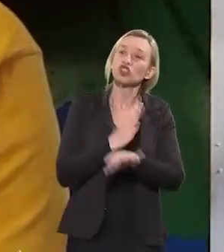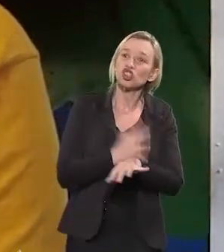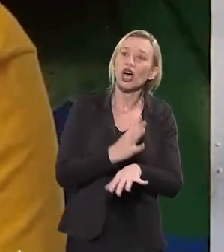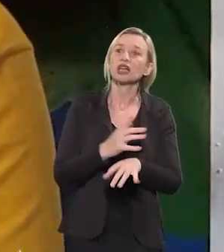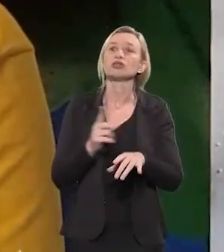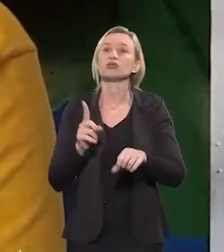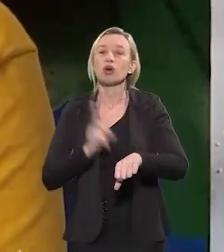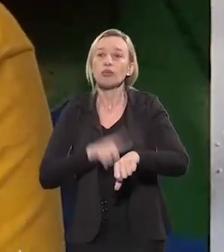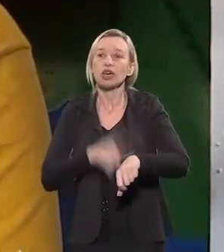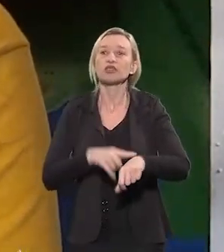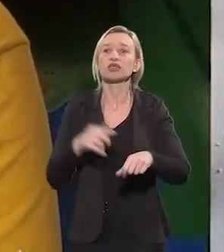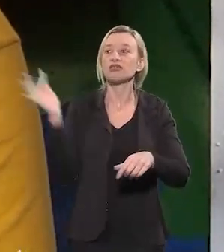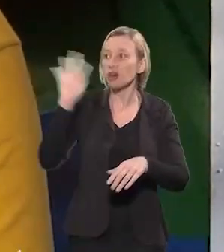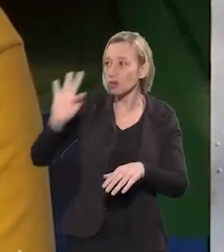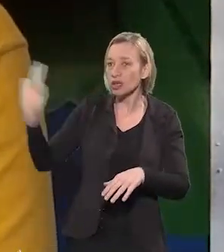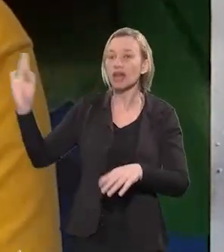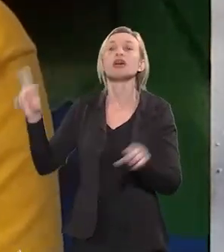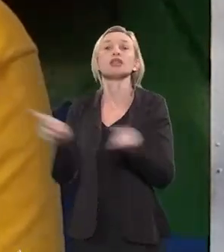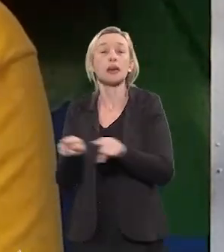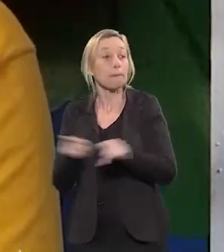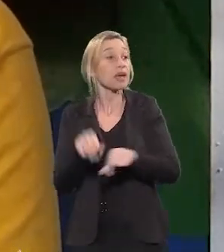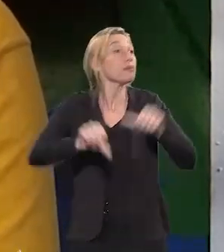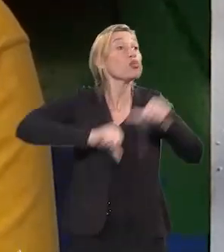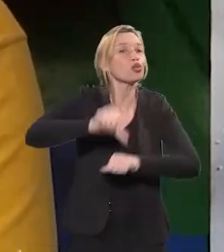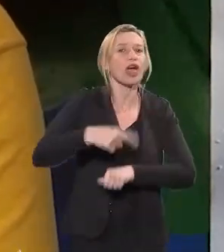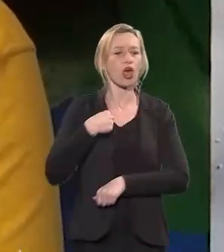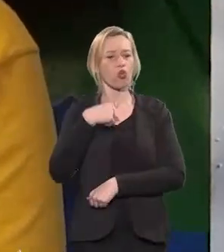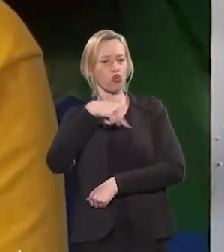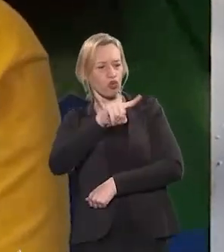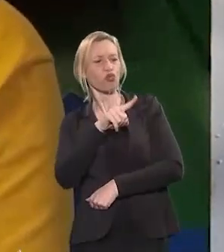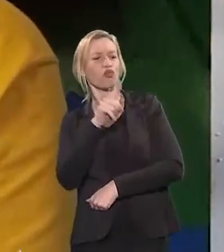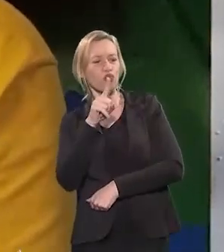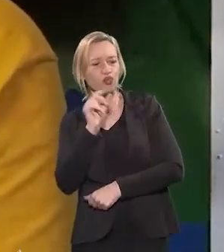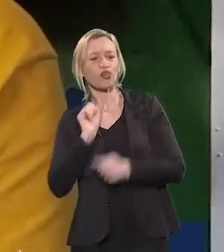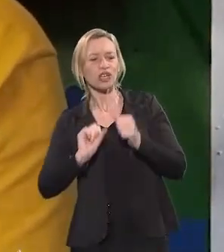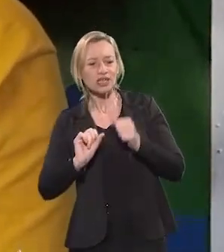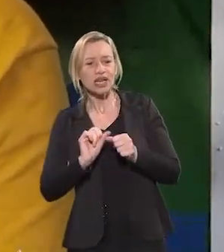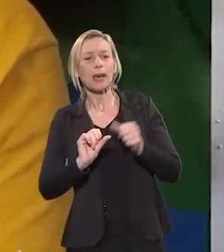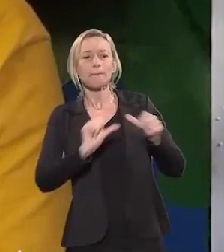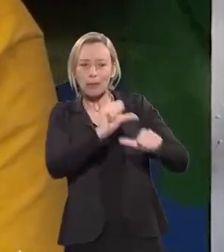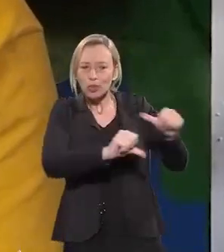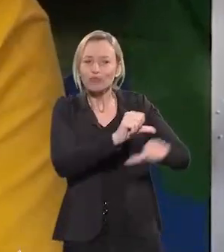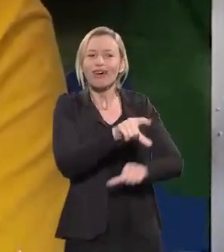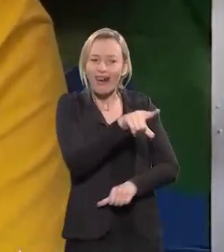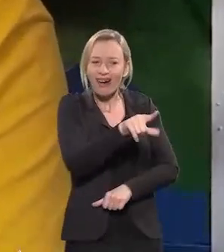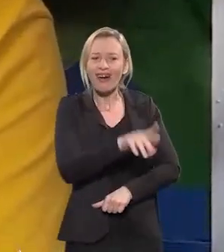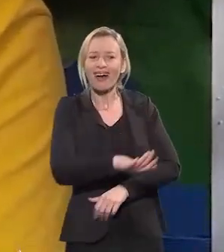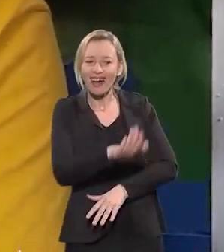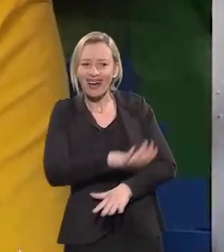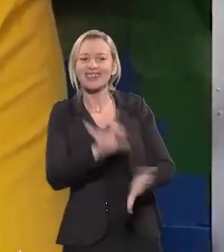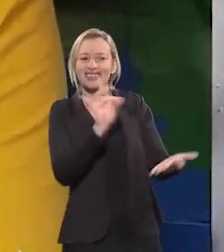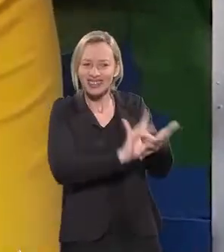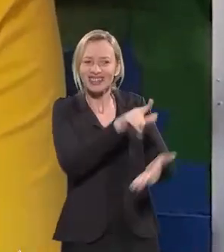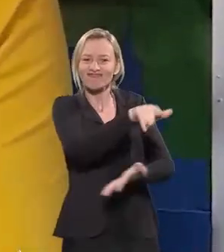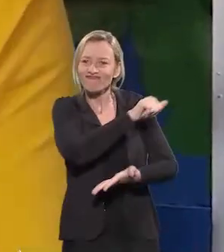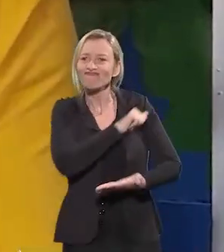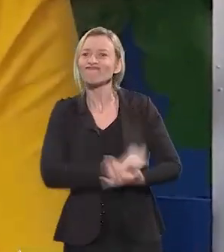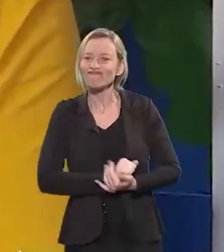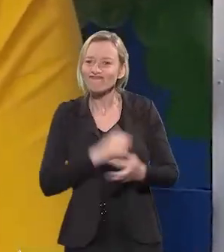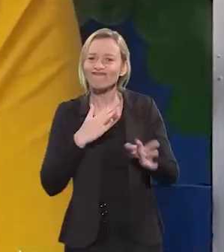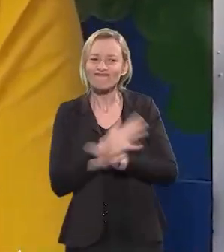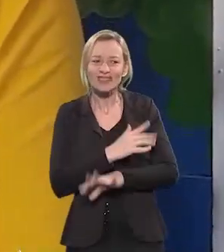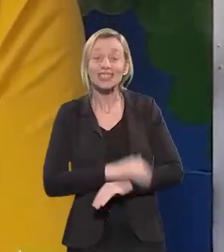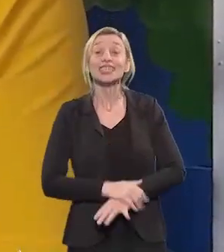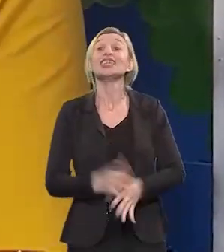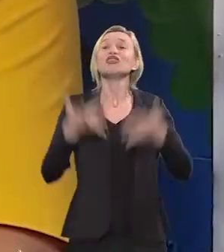estágios que a gente fazia durante a faculdade, eu vejo que muda também. Uhum. Vou fazer isso para tentar mudar essa, né, pelo menos a realidade um pouco